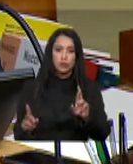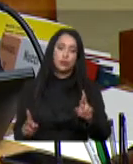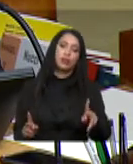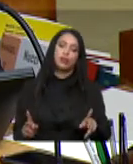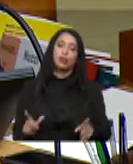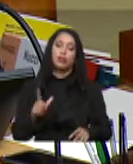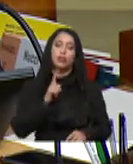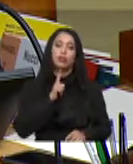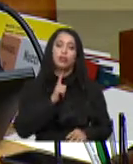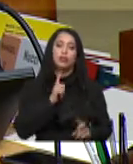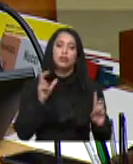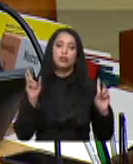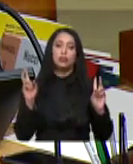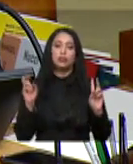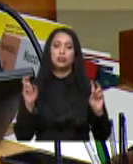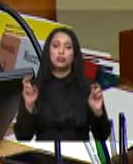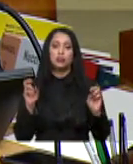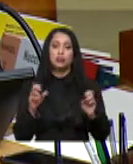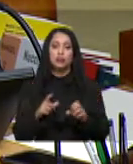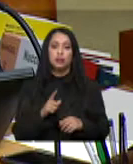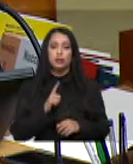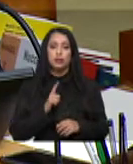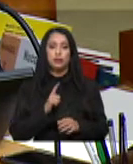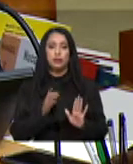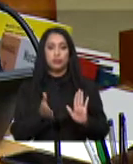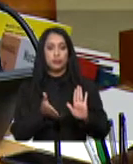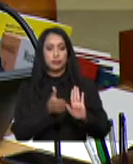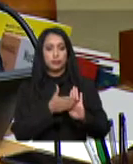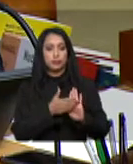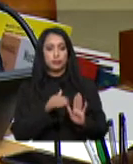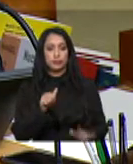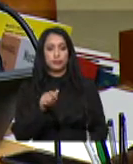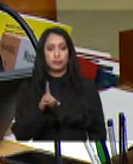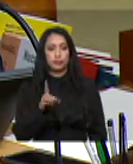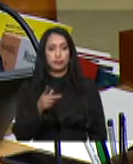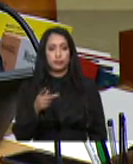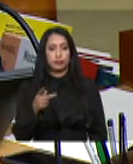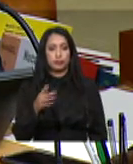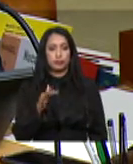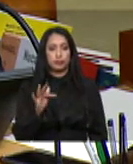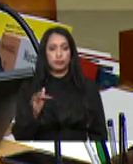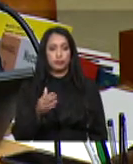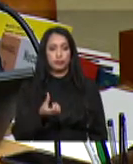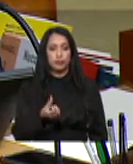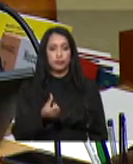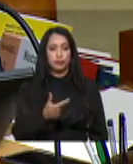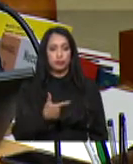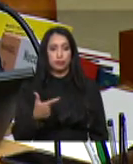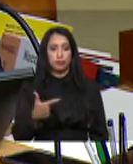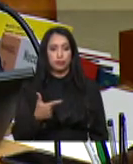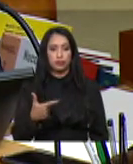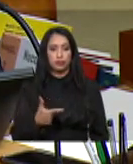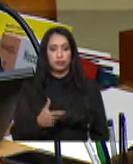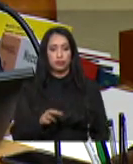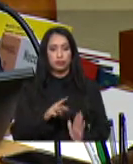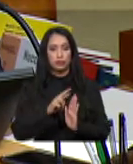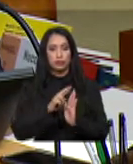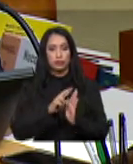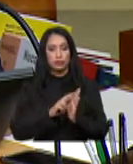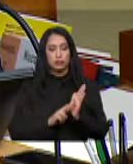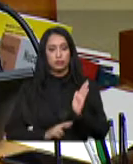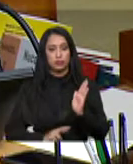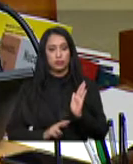da questão que foi tratada na DPF 622, da relatoria do